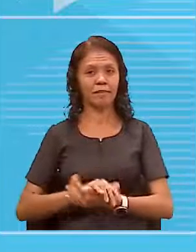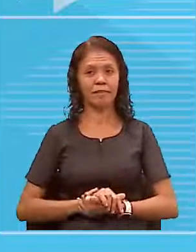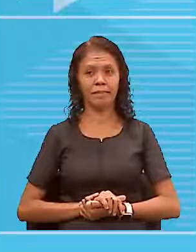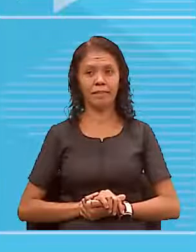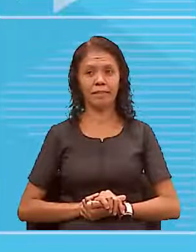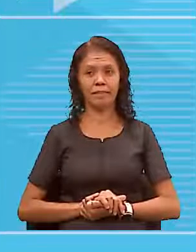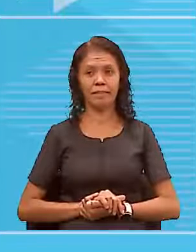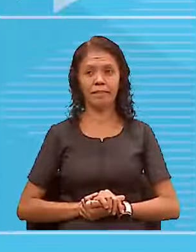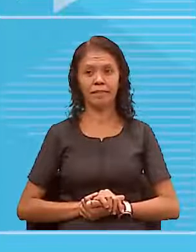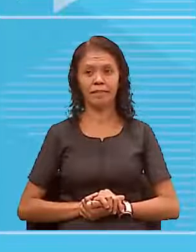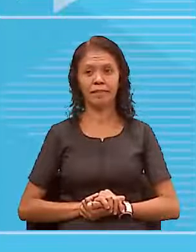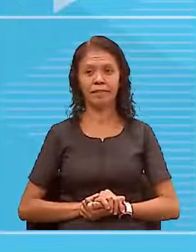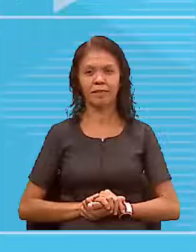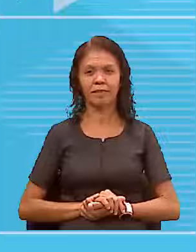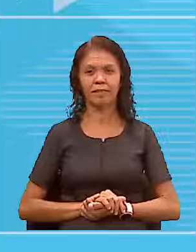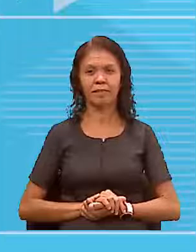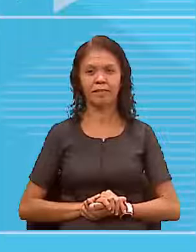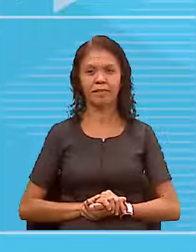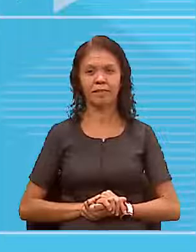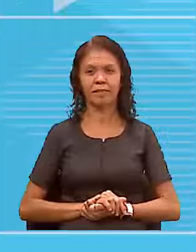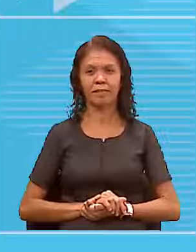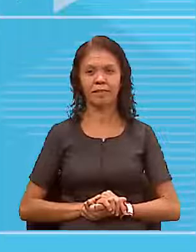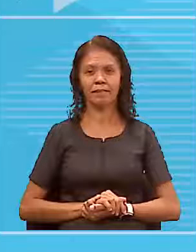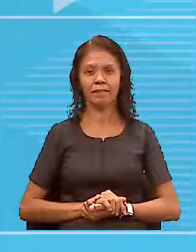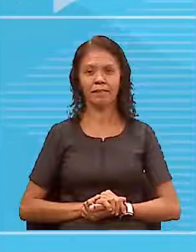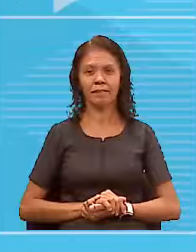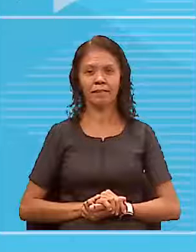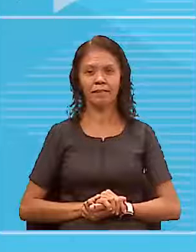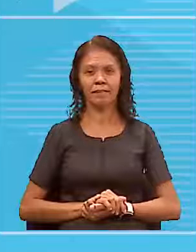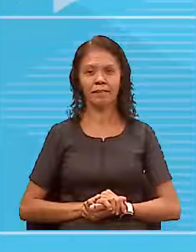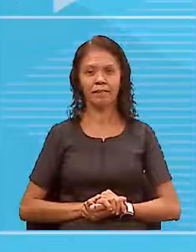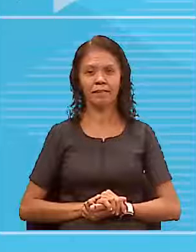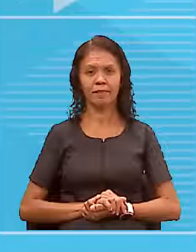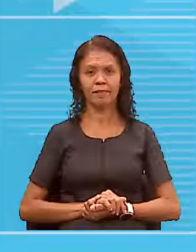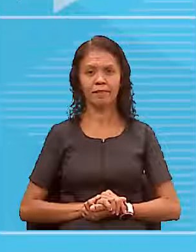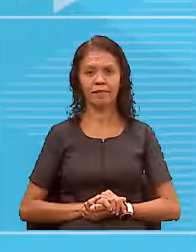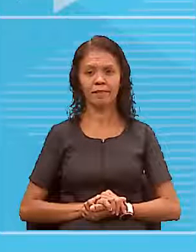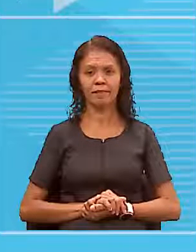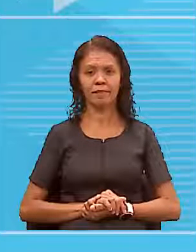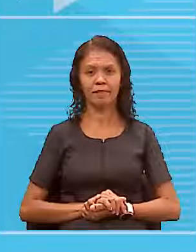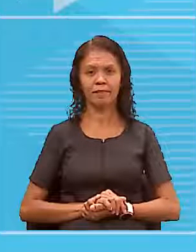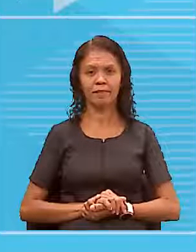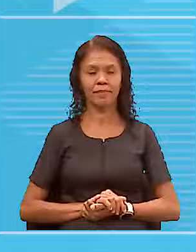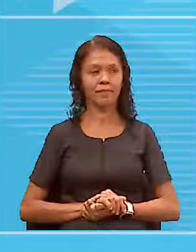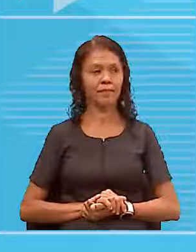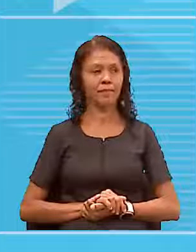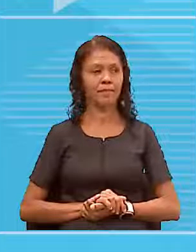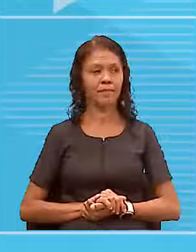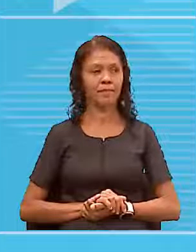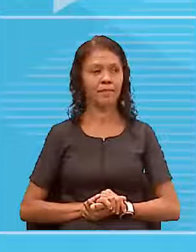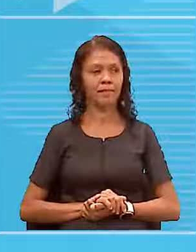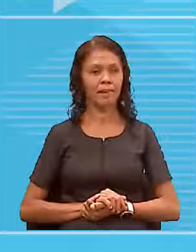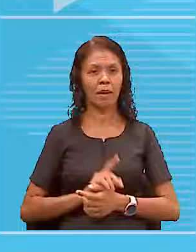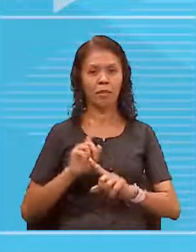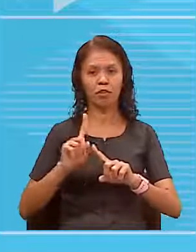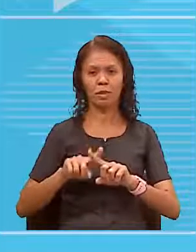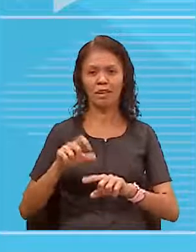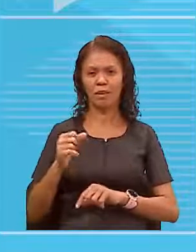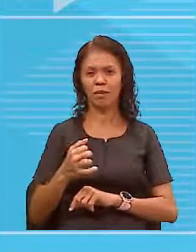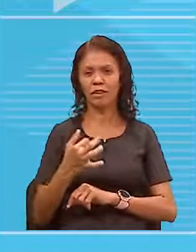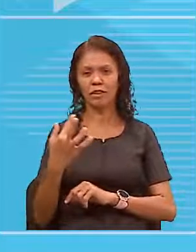aritmética. Por quê, Gabriel? Eu tinha como multiplicar essa quantidade de notas que aparecem aqui,